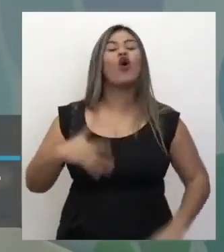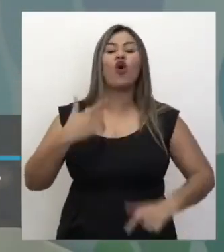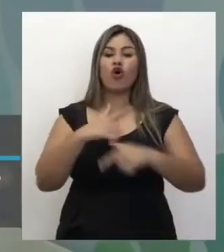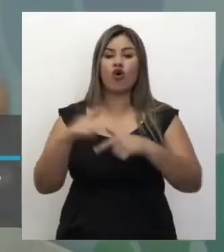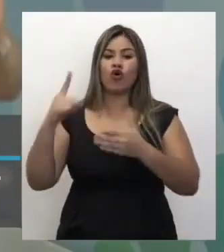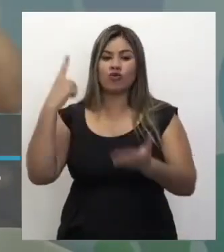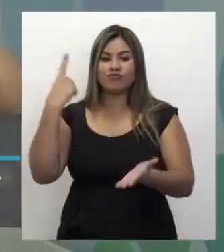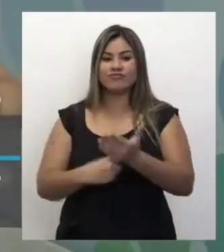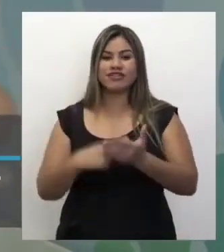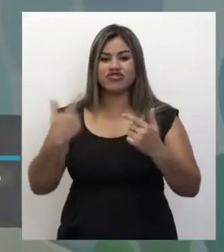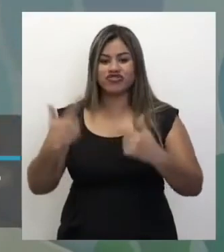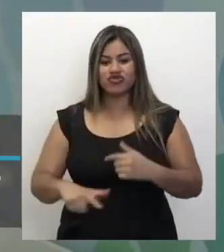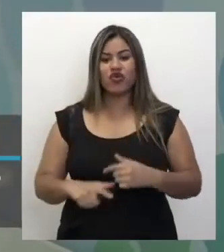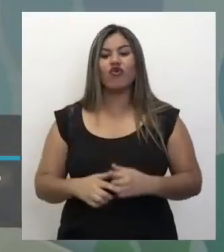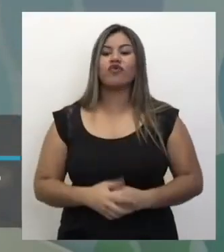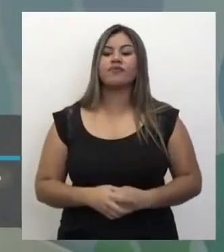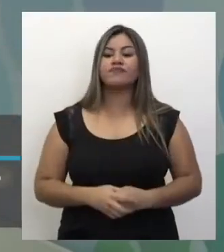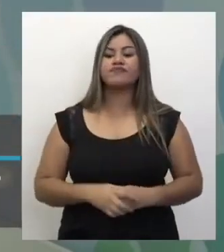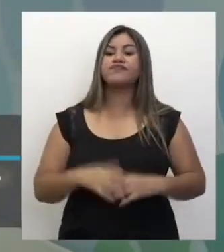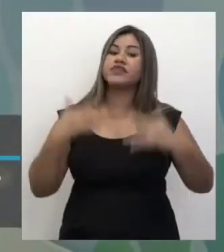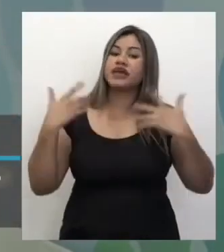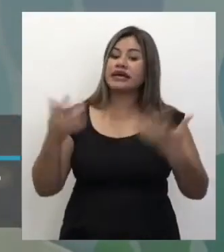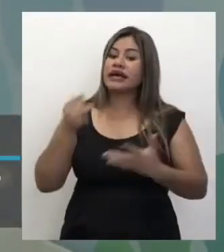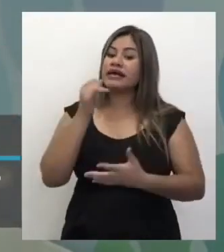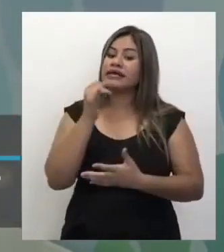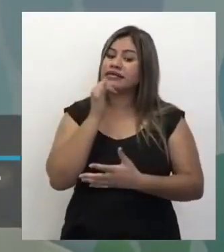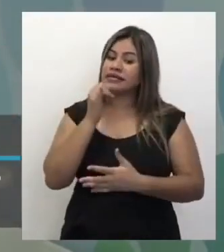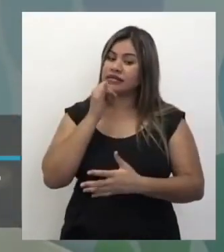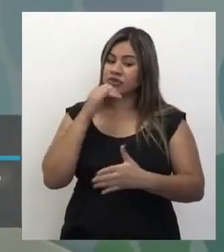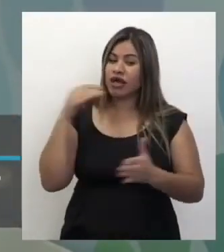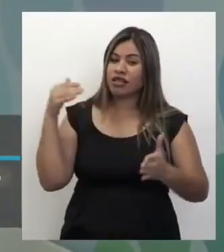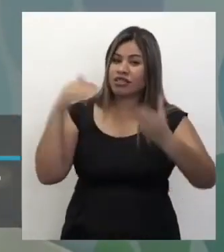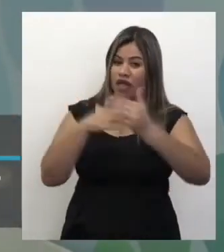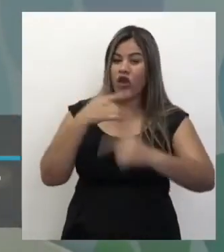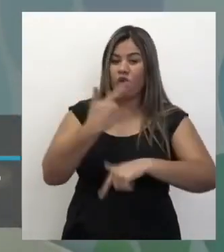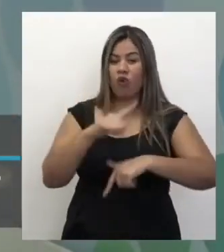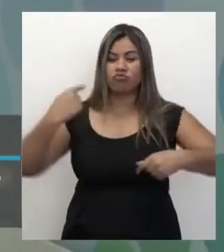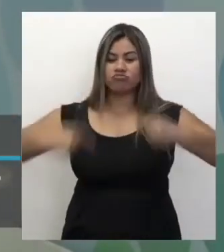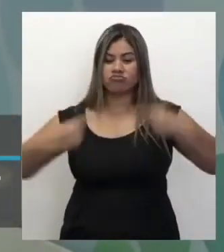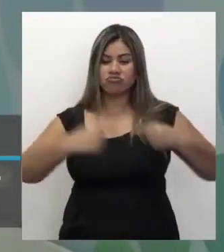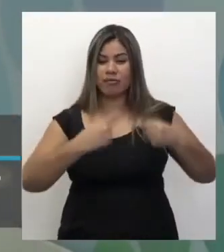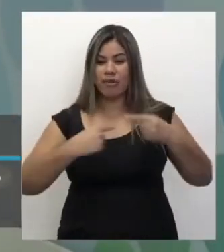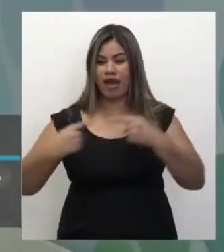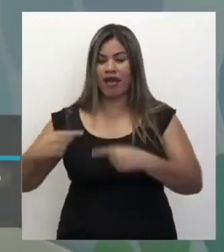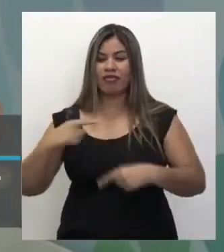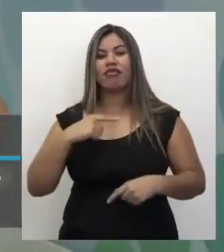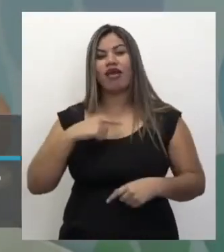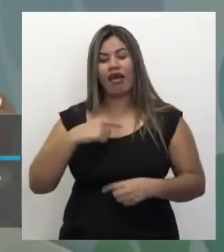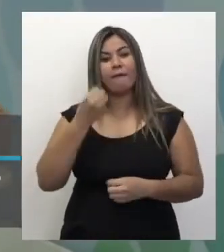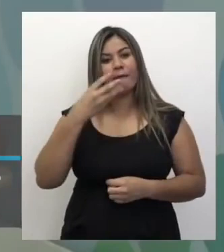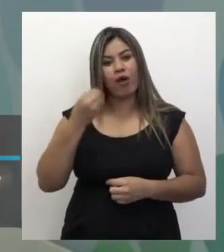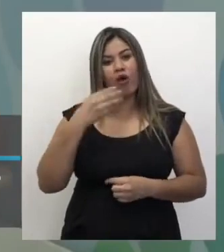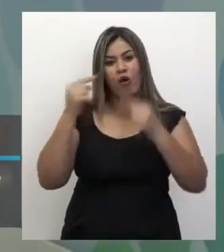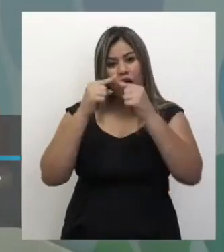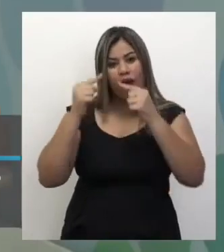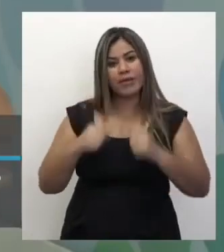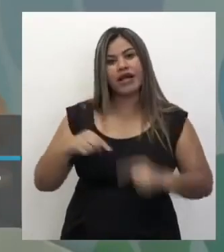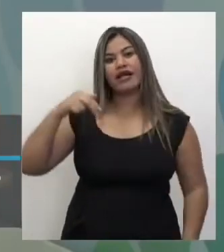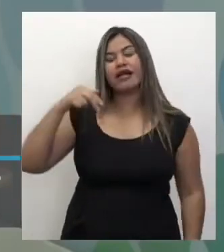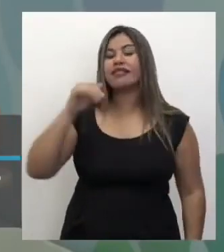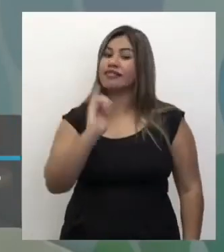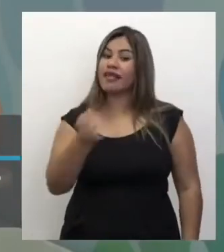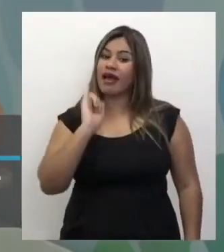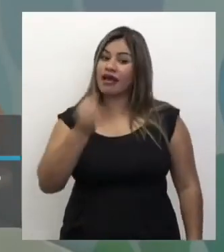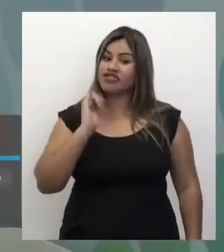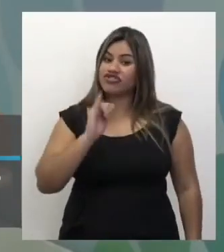vocês vão ver, até chegar ao quarto bimestre a gente programa outro debate literário, que é muito bom discorrer sobre narrativas, ainda mais